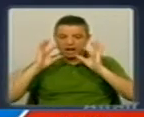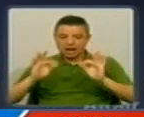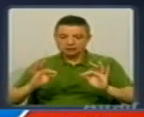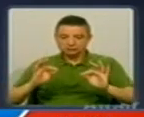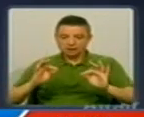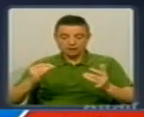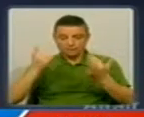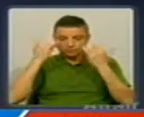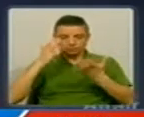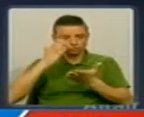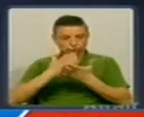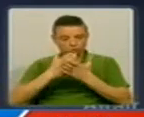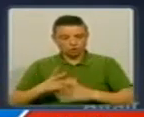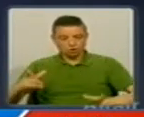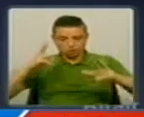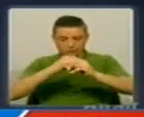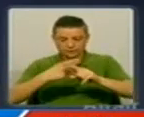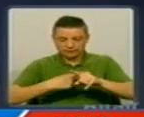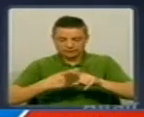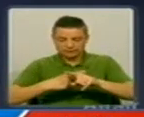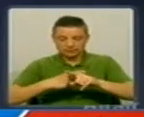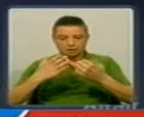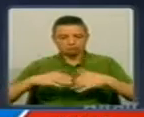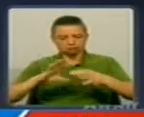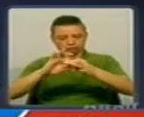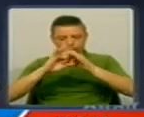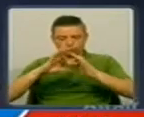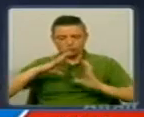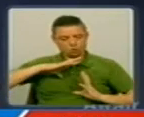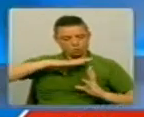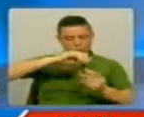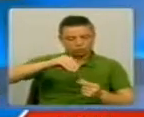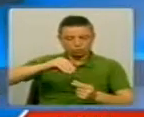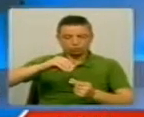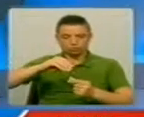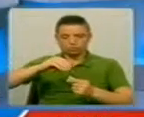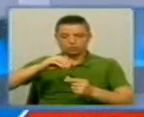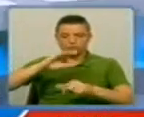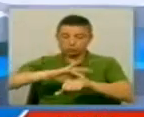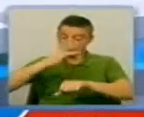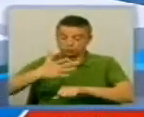notícia não só nova e interessante, mas também que une bem os mundos da astronomia profissional com a astronomia amadora.